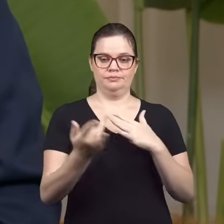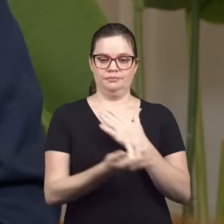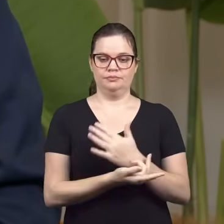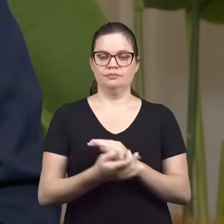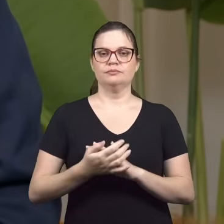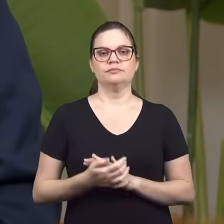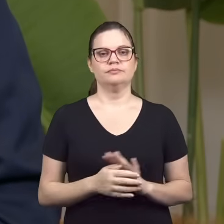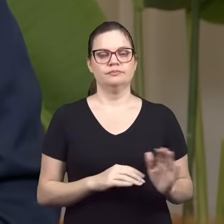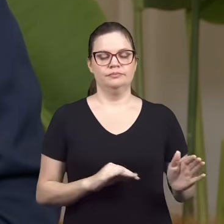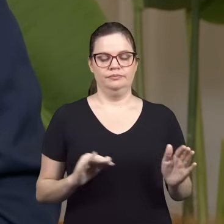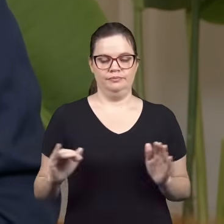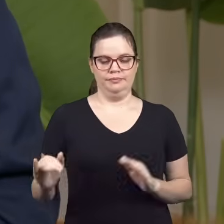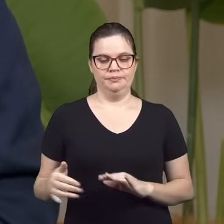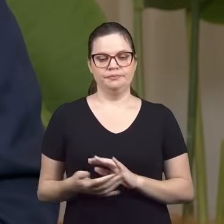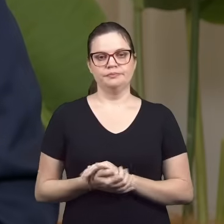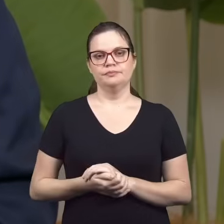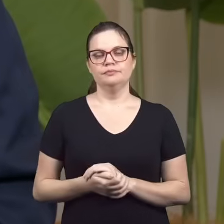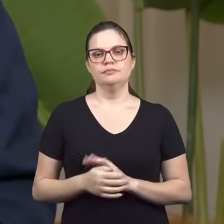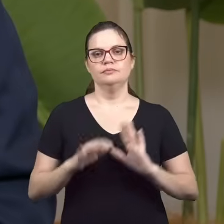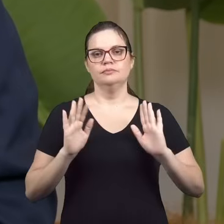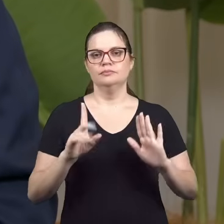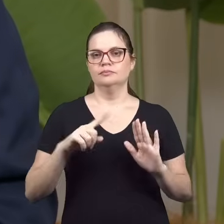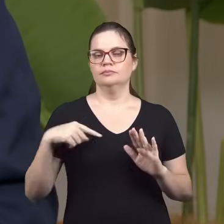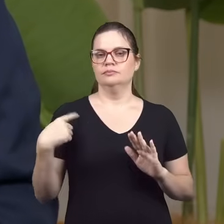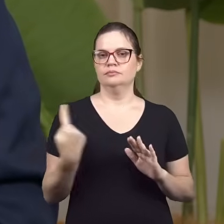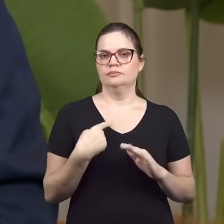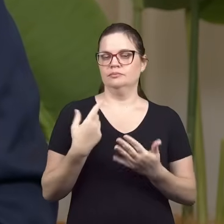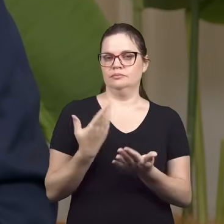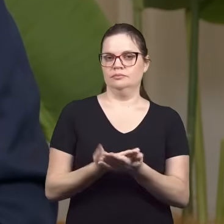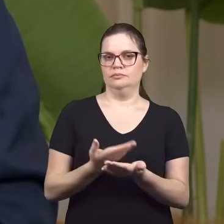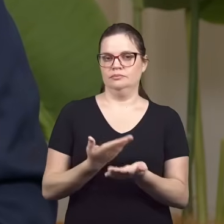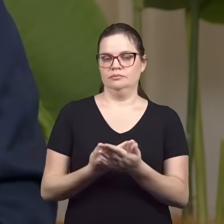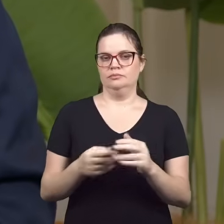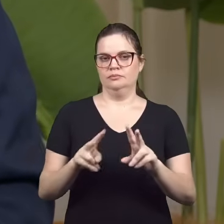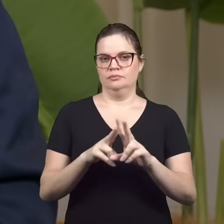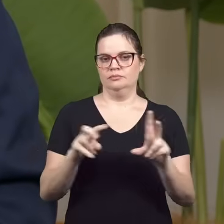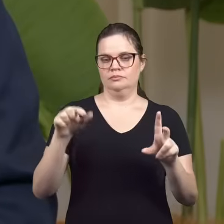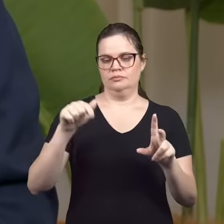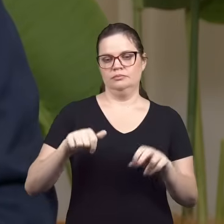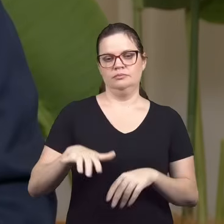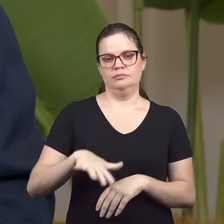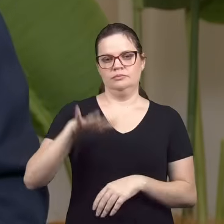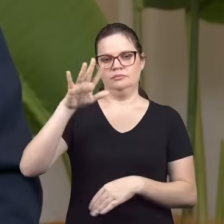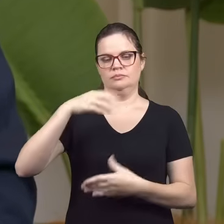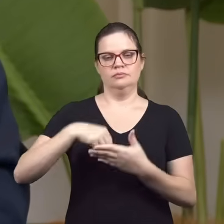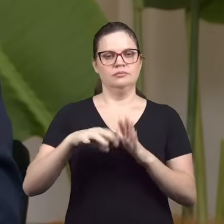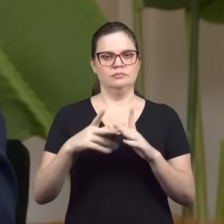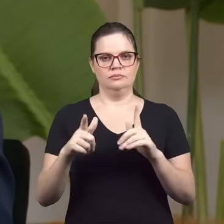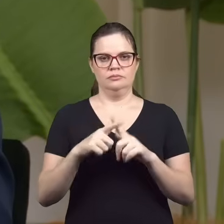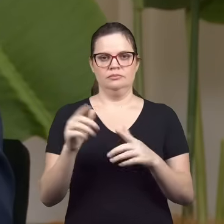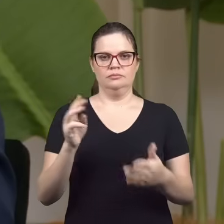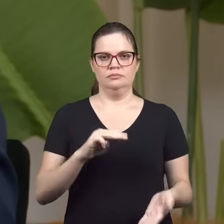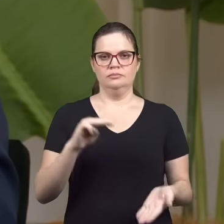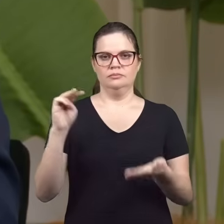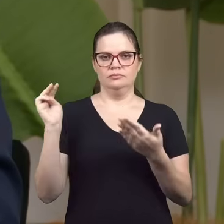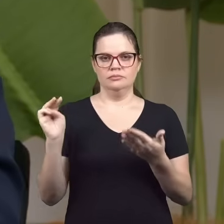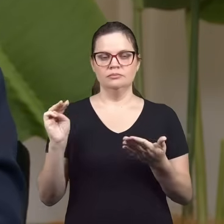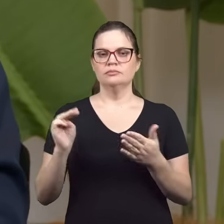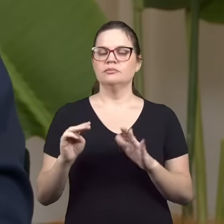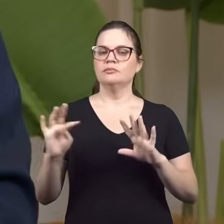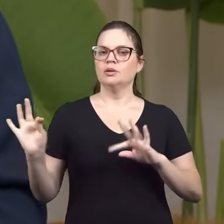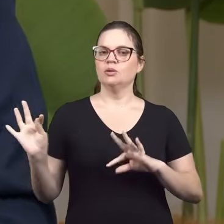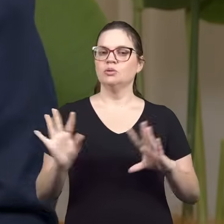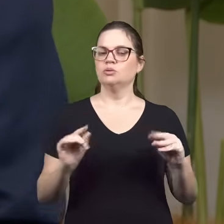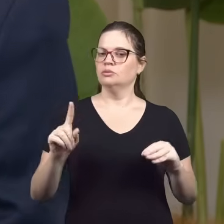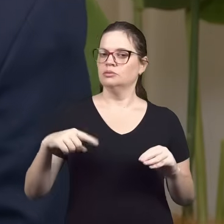hoje, digitais. Mas nós estamos estudando um tema crescendo na Igreja Maranata, e isso que